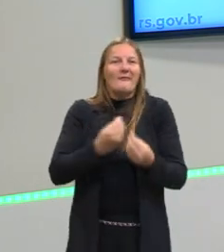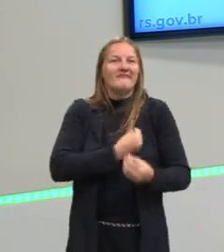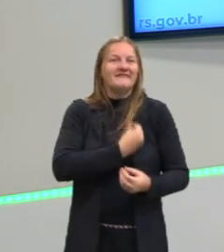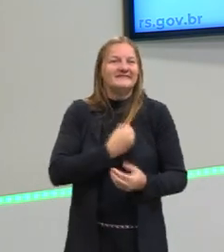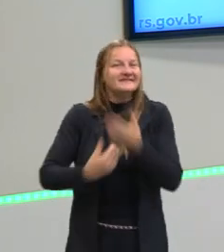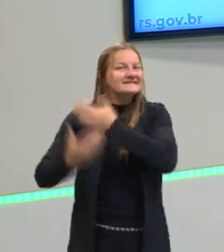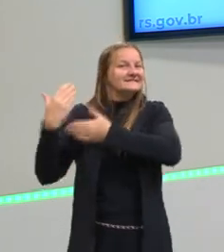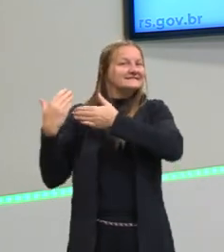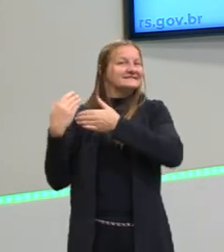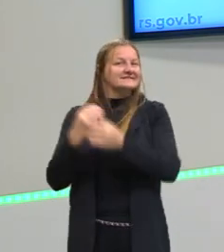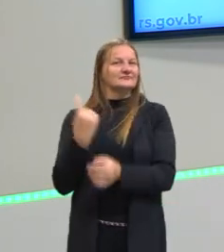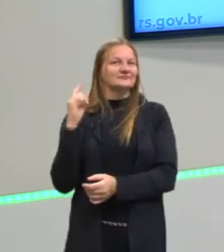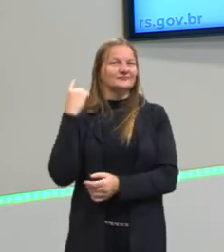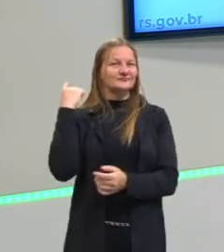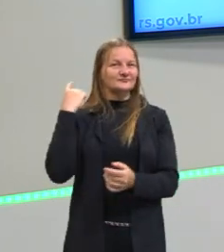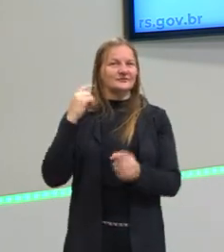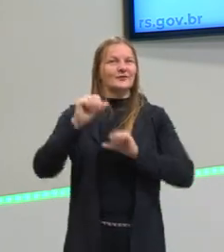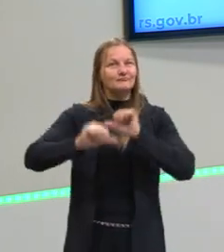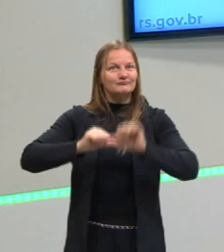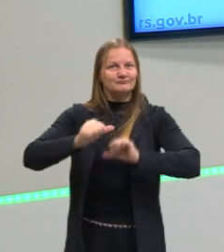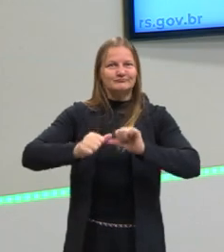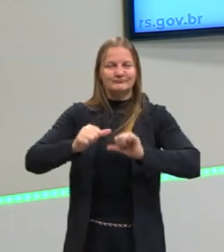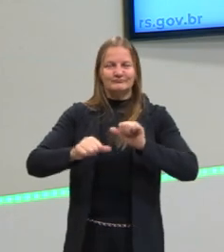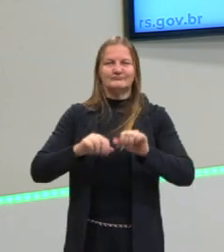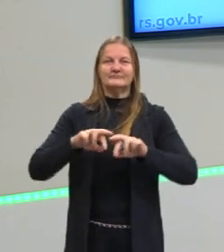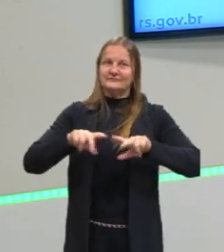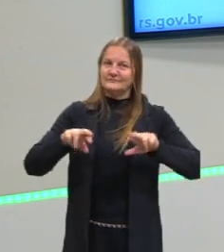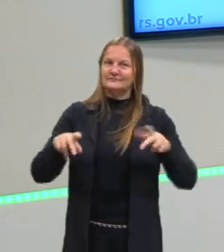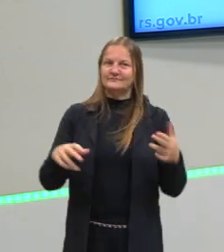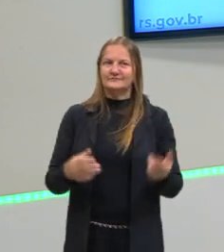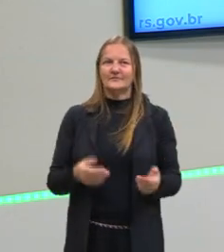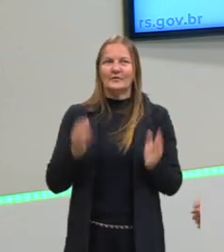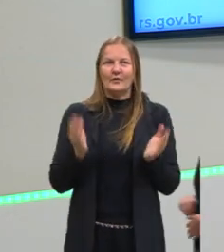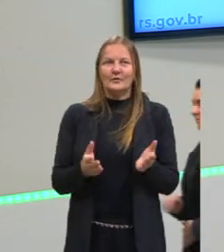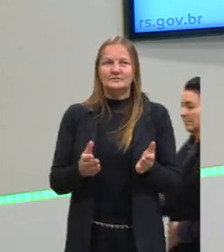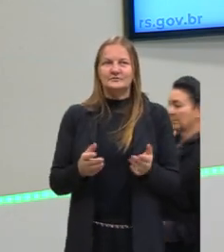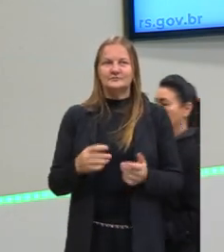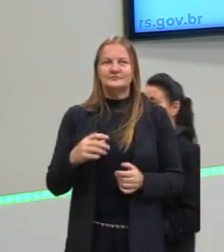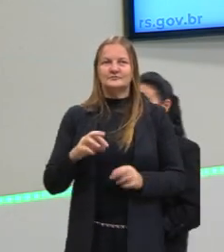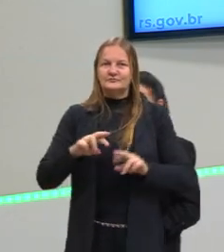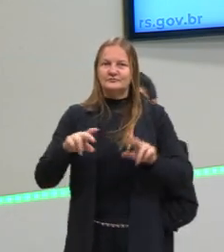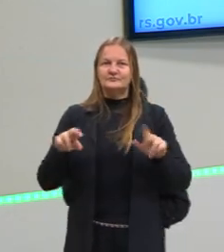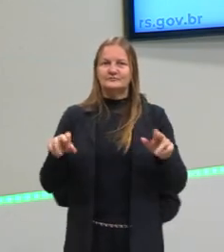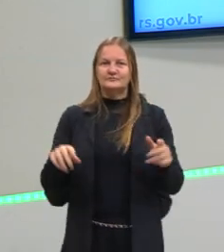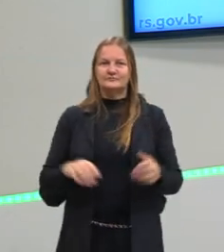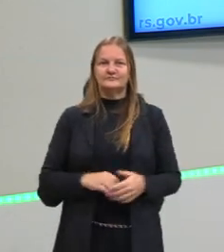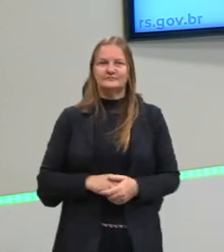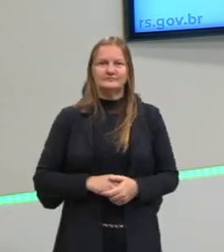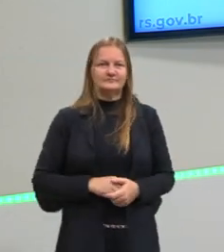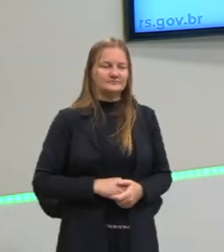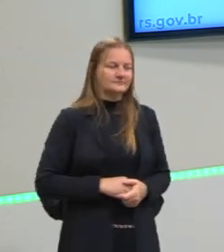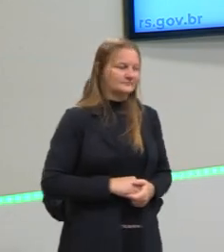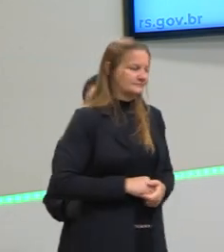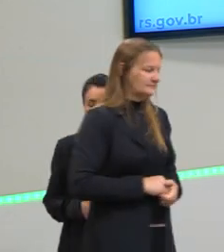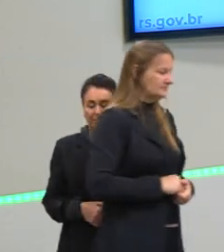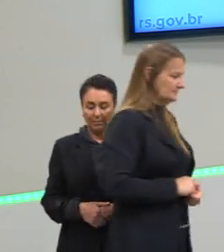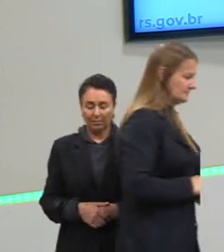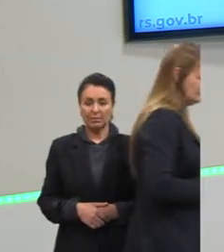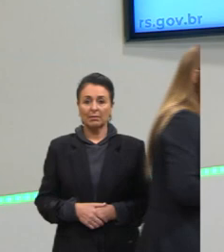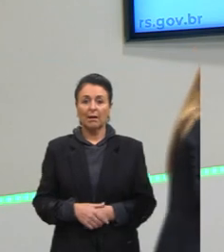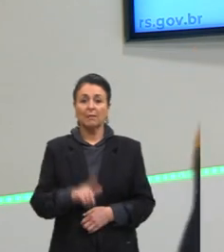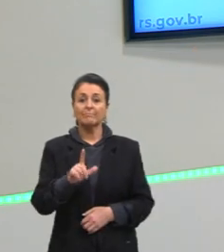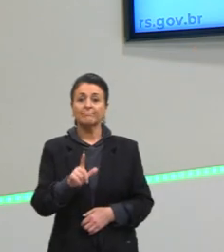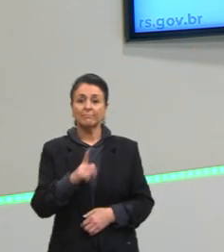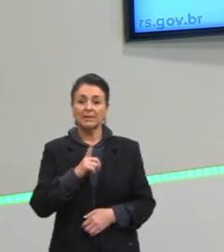caixa nessa teoria aqui do Aristóteles 00 um ato Hoje Somos um outro ato e funciona a potência nós temos